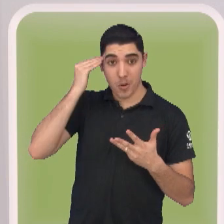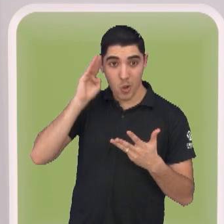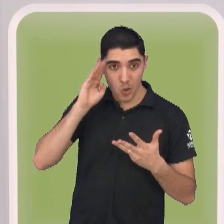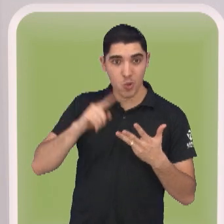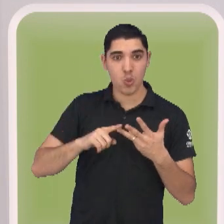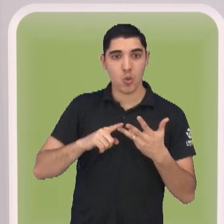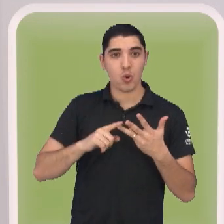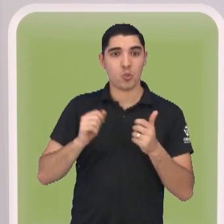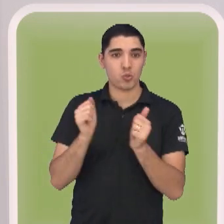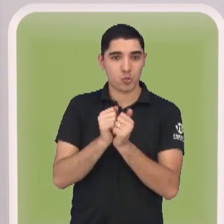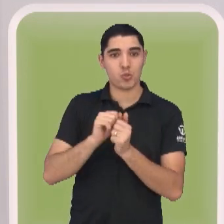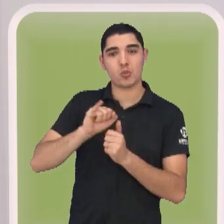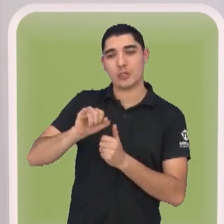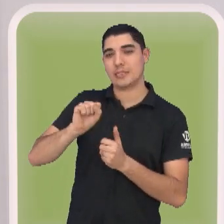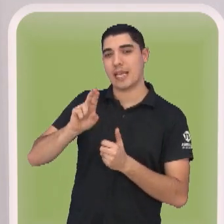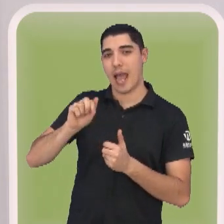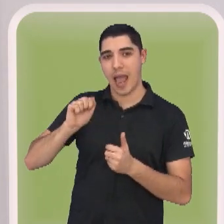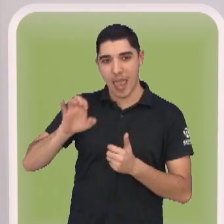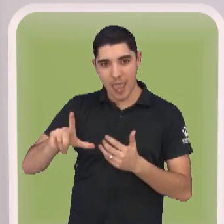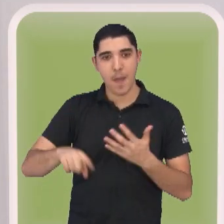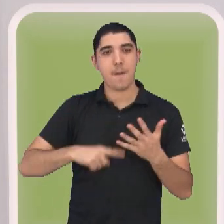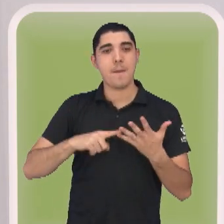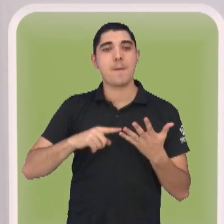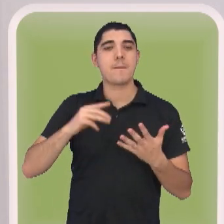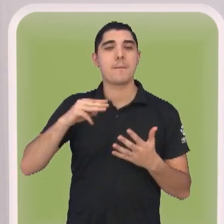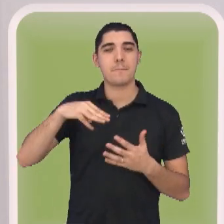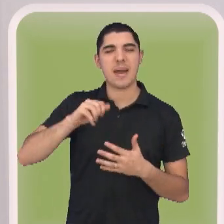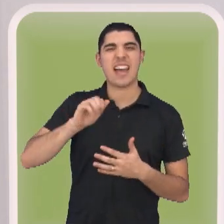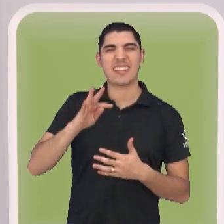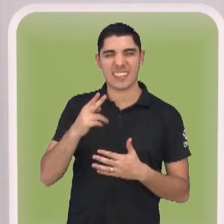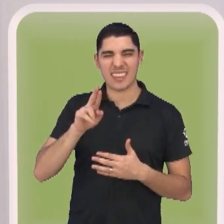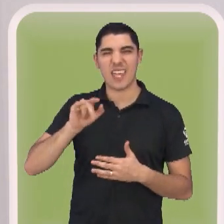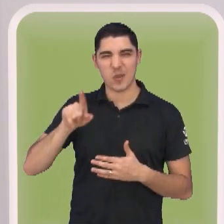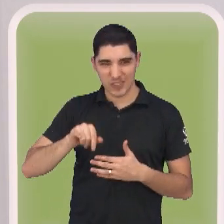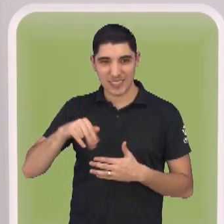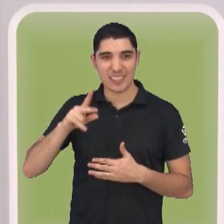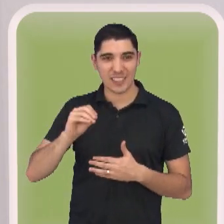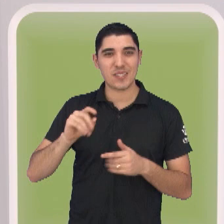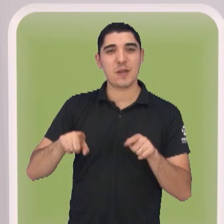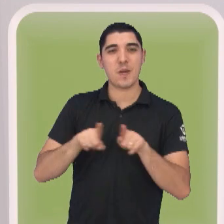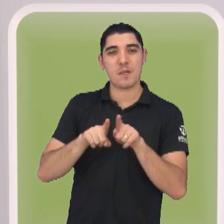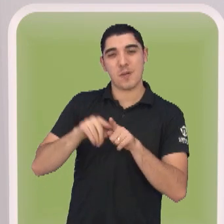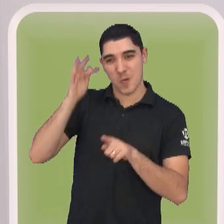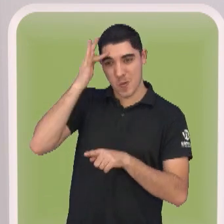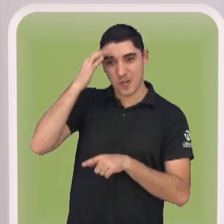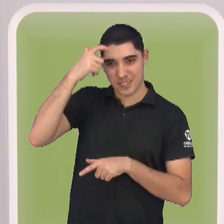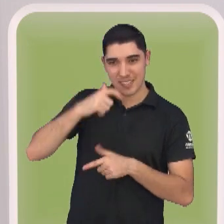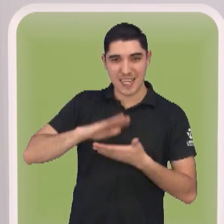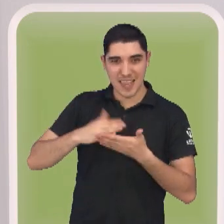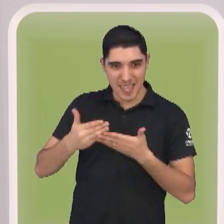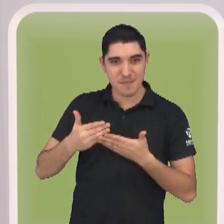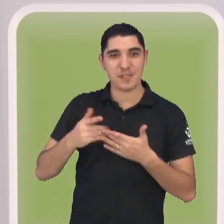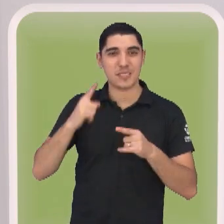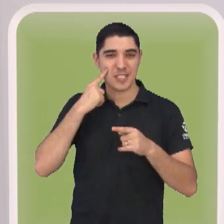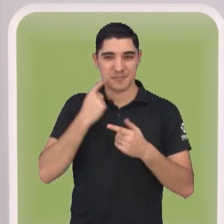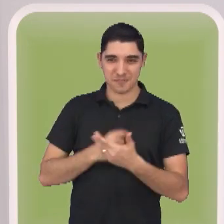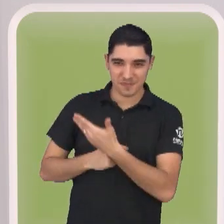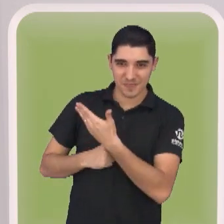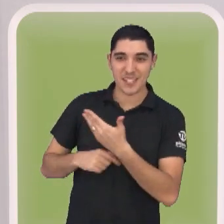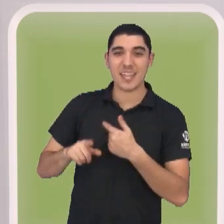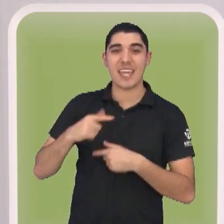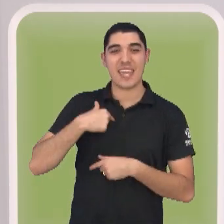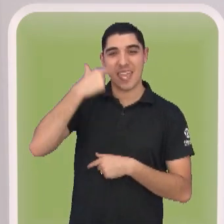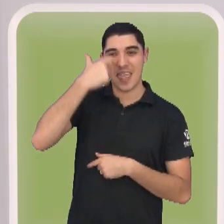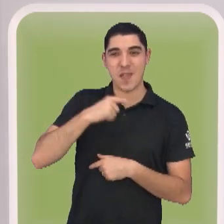junto com Israel o nosso editor o Matheuzinho a nossa Rafaela é frita aí no meio da tabela o Luiz Fernando da libras a nossa Giovana a Isabela Carolzinha